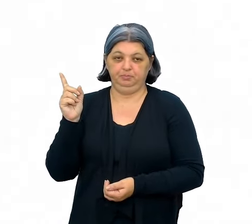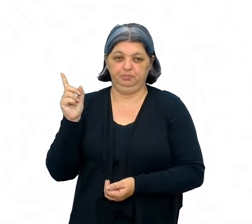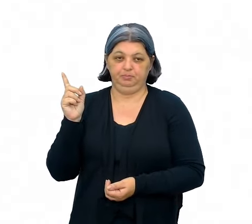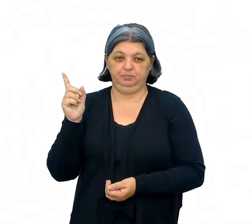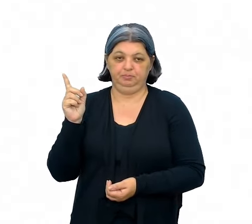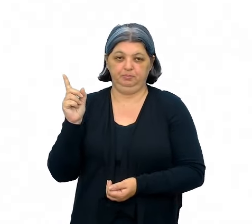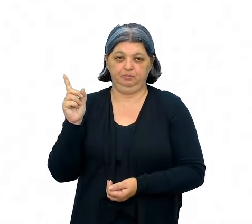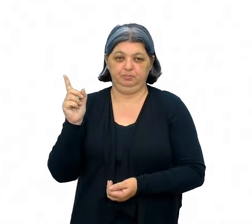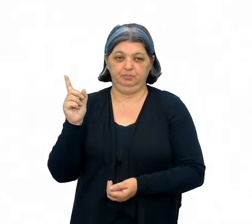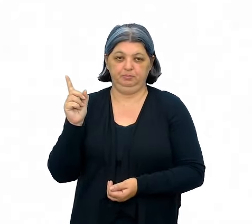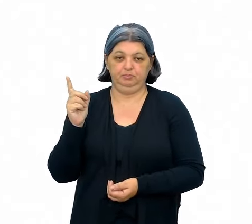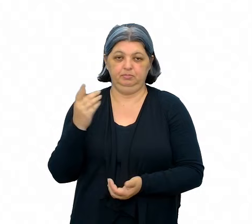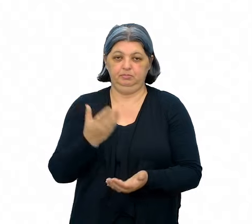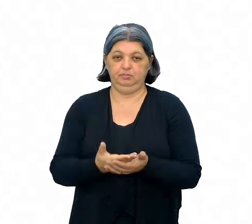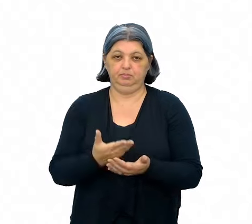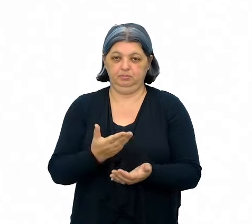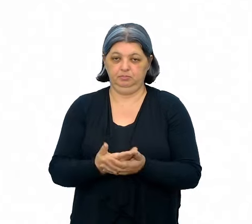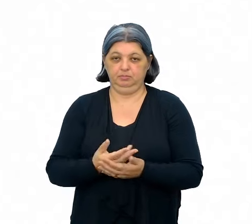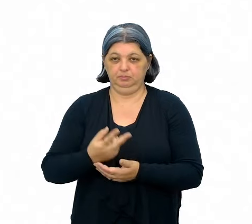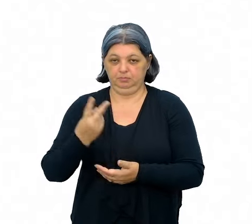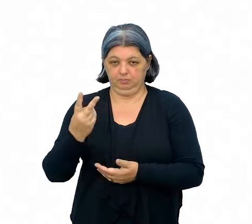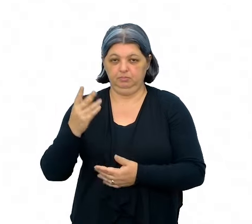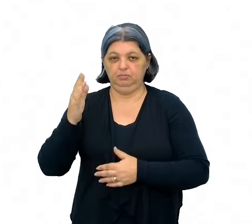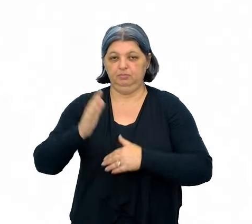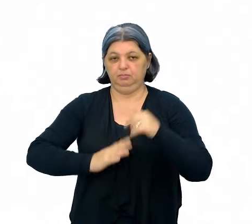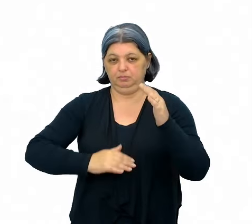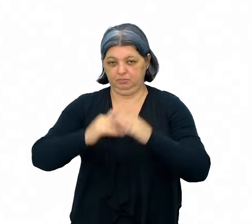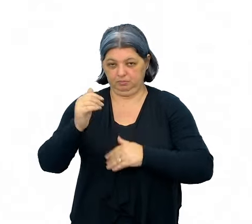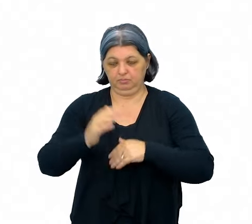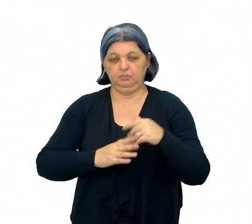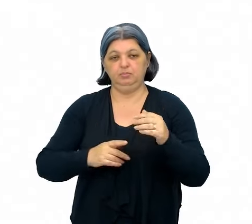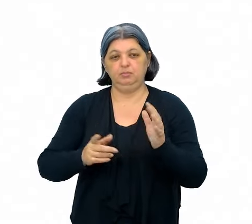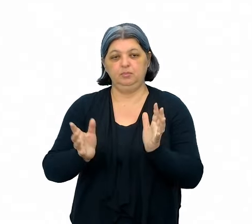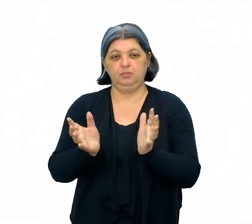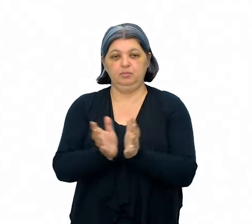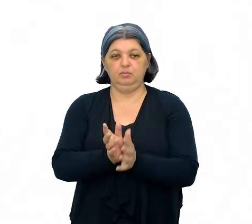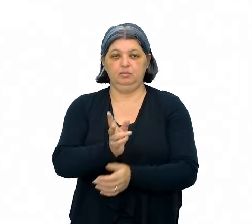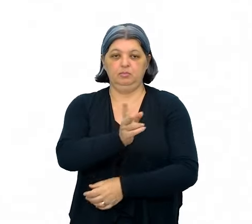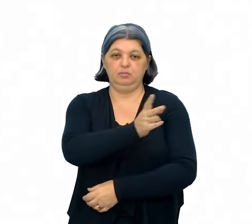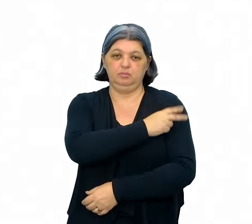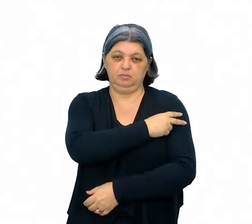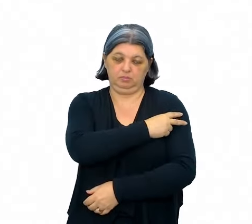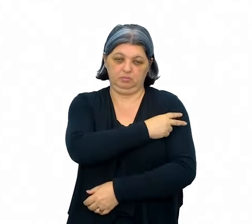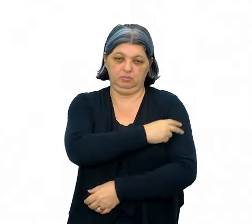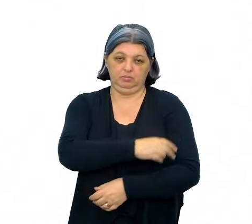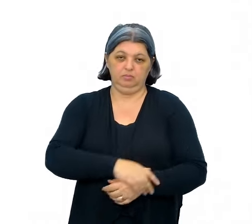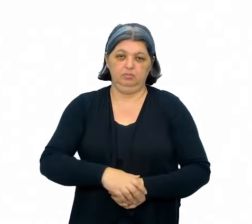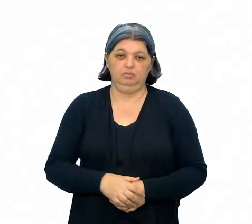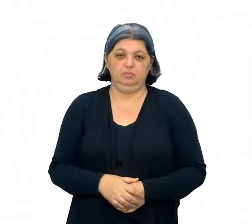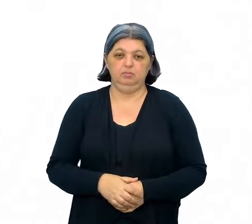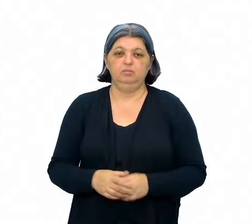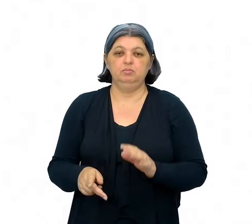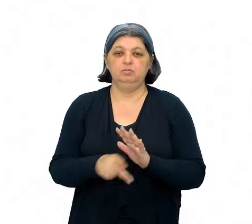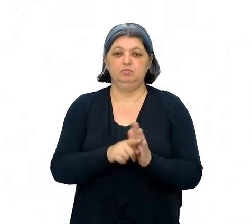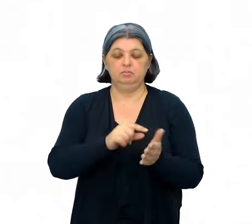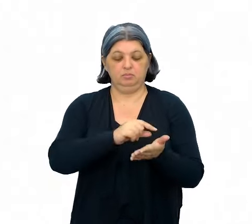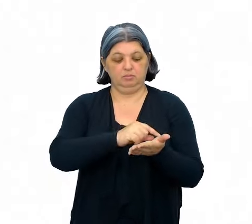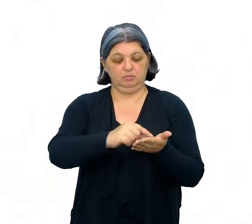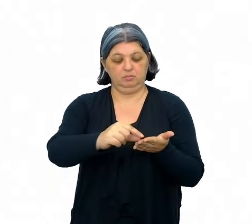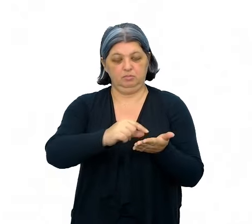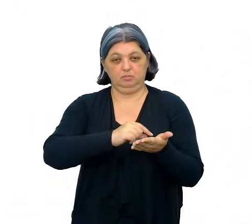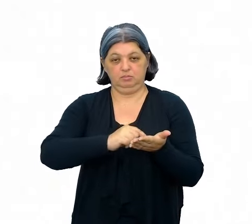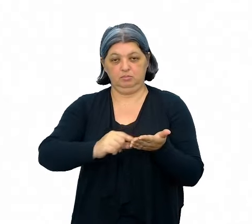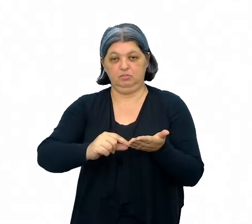2, né, a habilidade 1A, que é do segundo ano, grafar corretamente